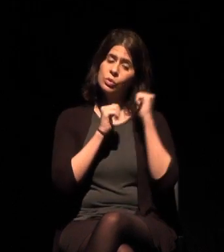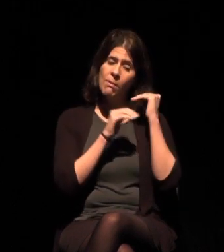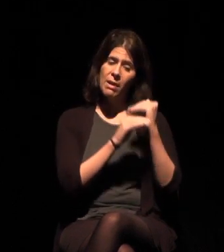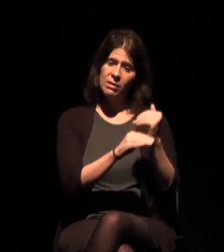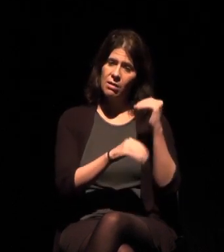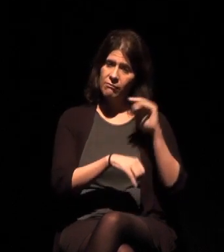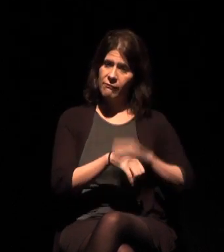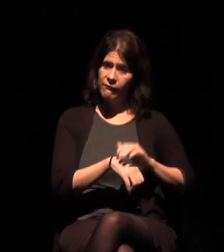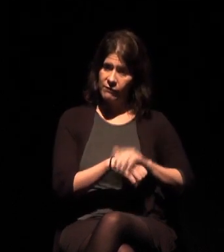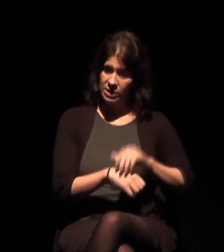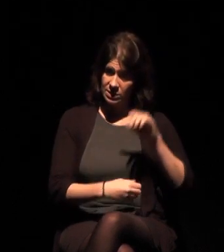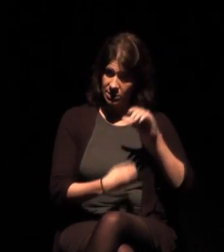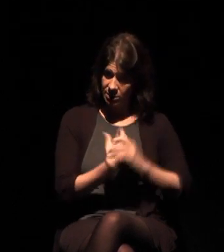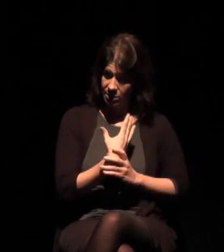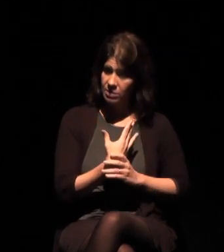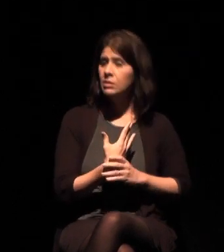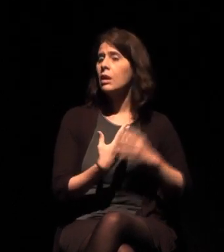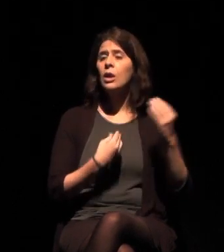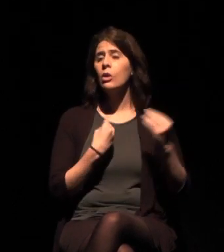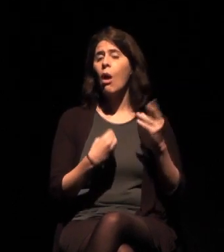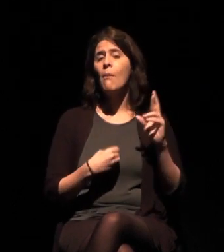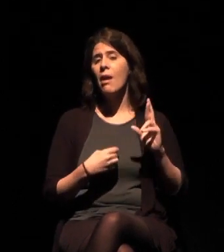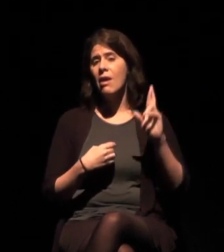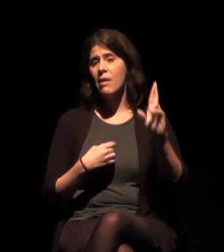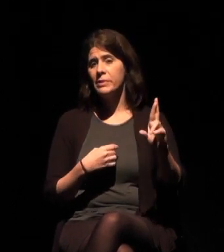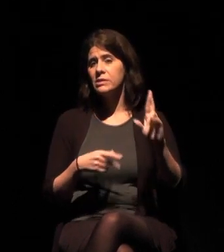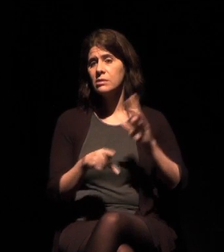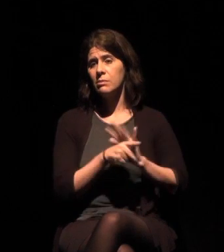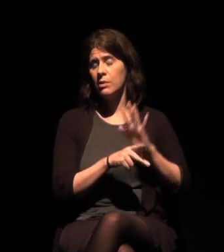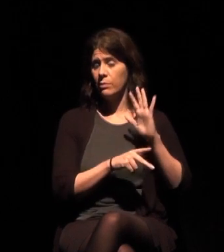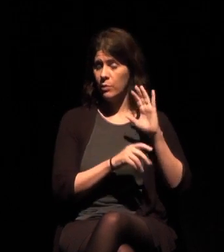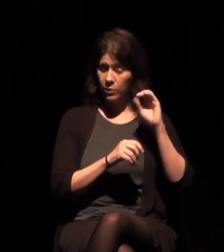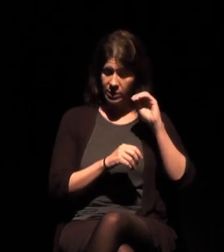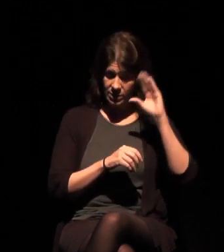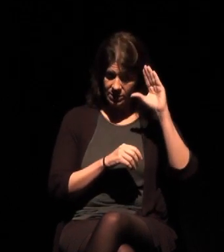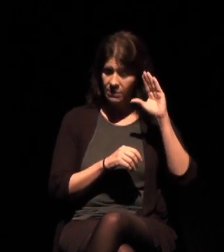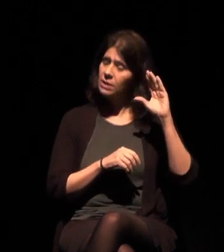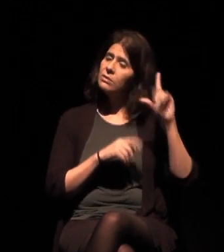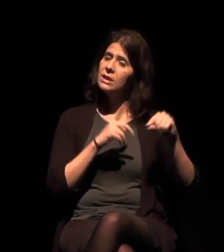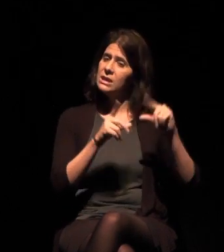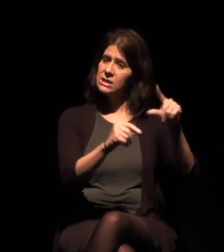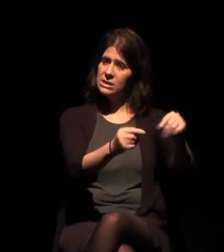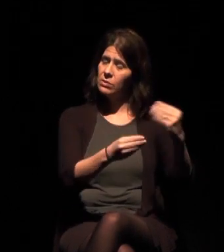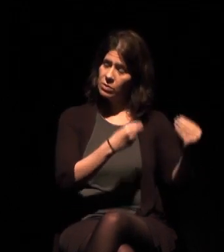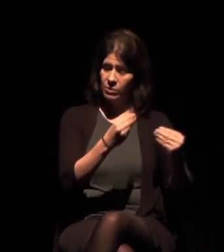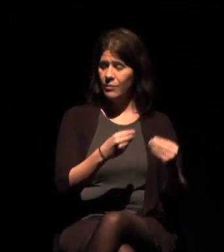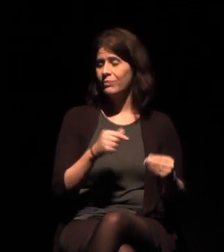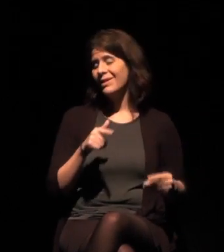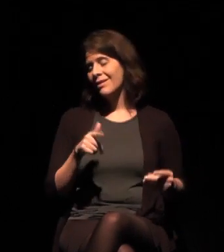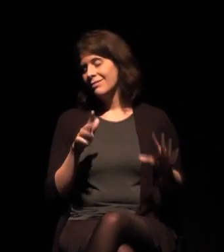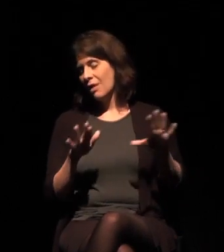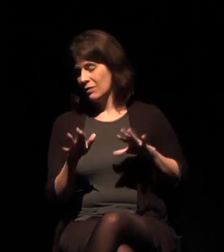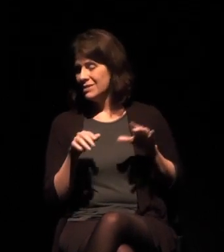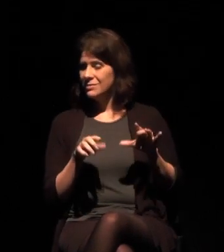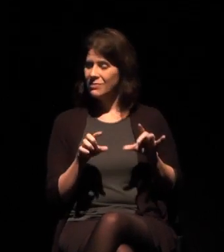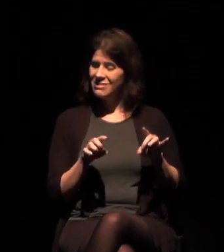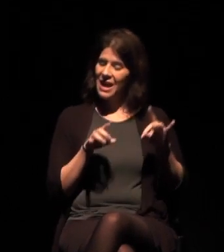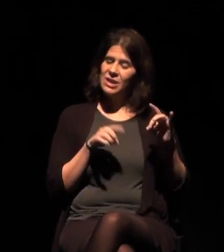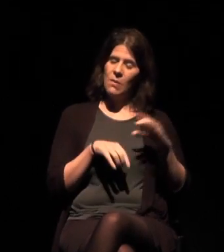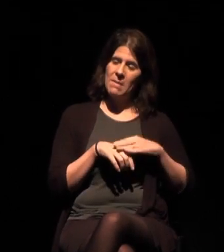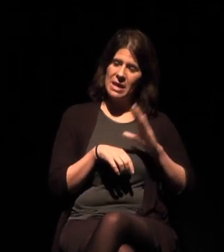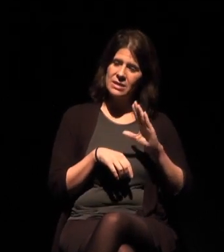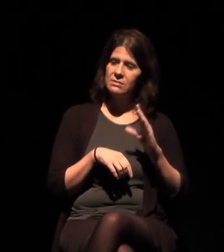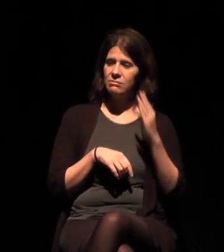e qual seria o futuro da representação de conhecimento e tomar a decisão bom é uma questão pouco mais técnica talvez mas é deixou